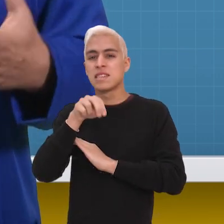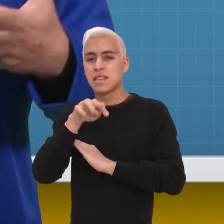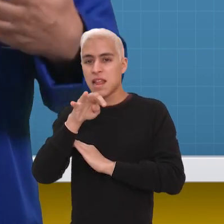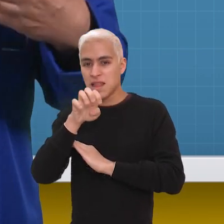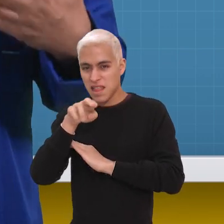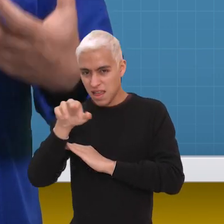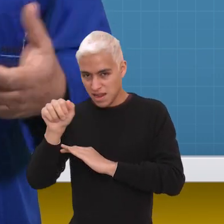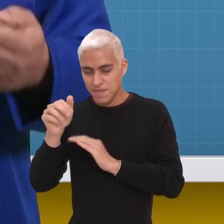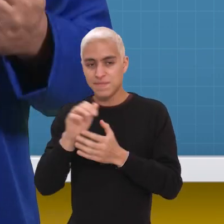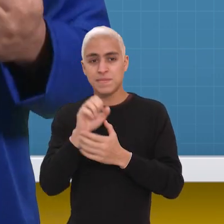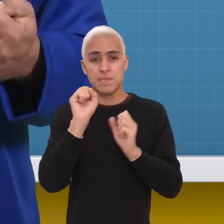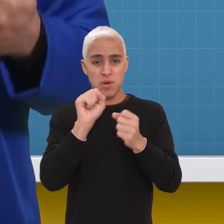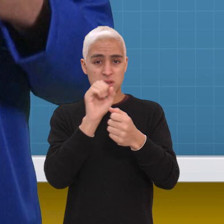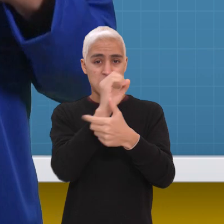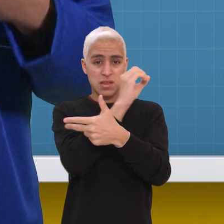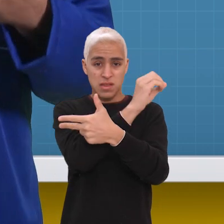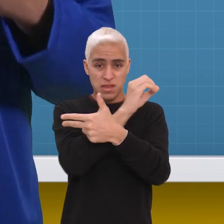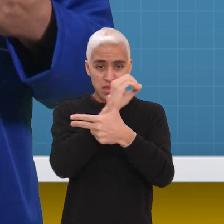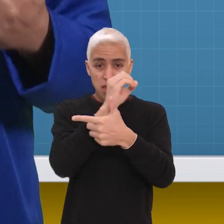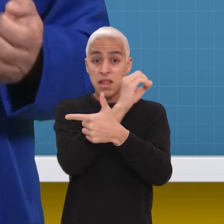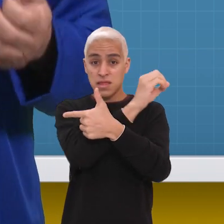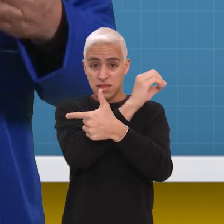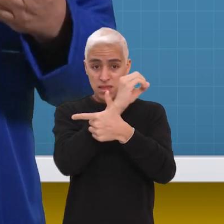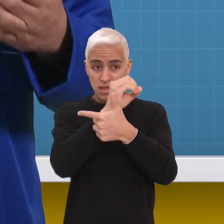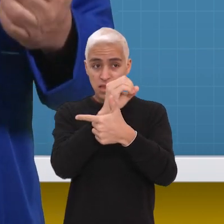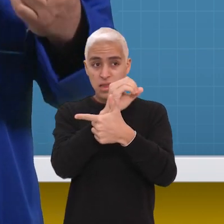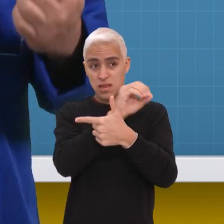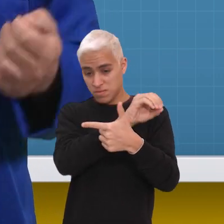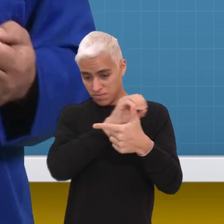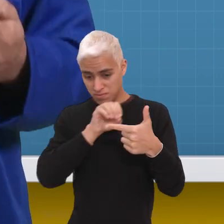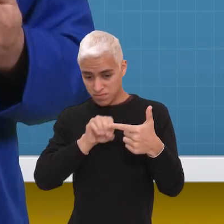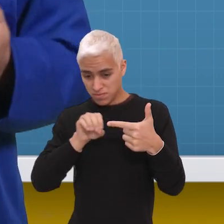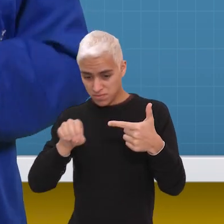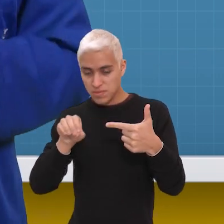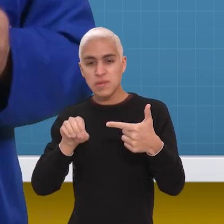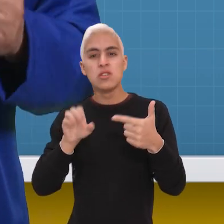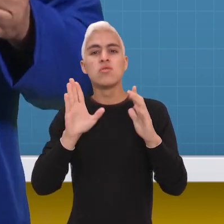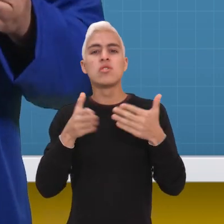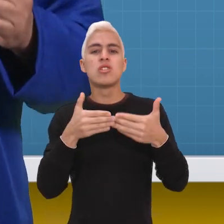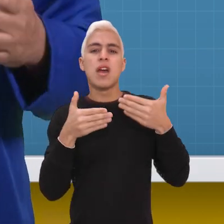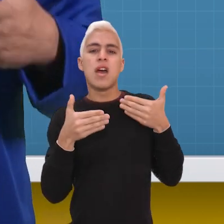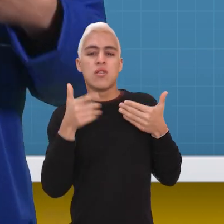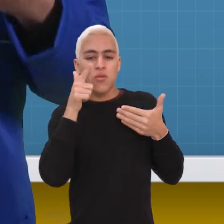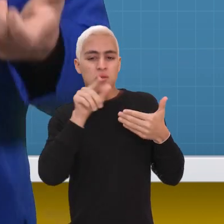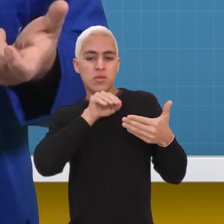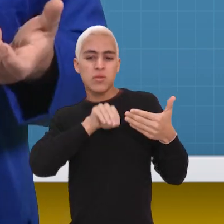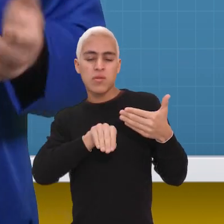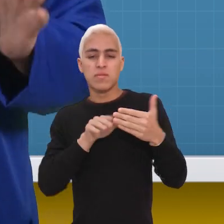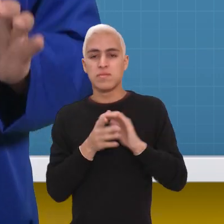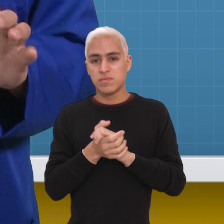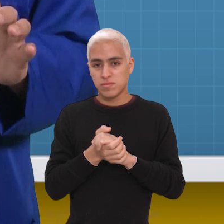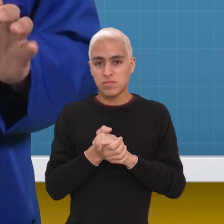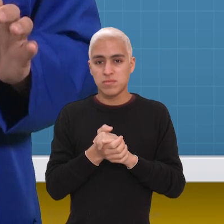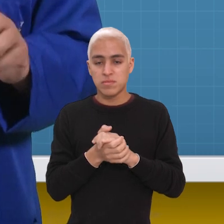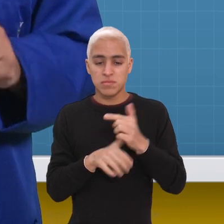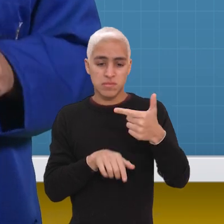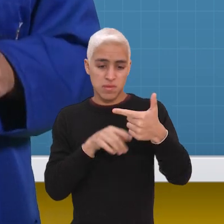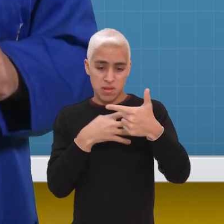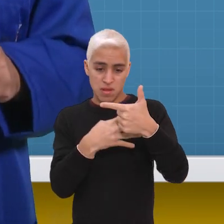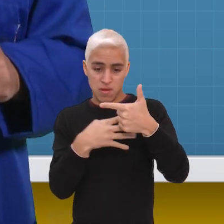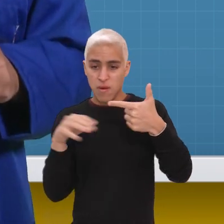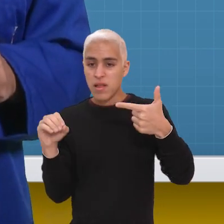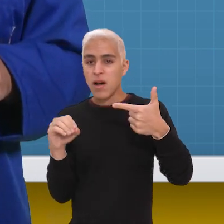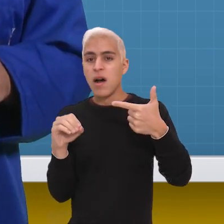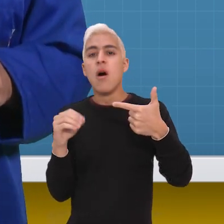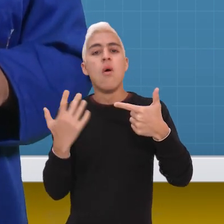centena. Você pode pegar esses 2 zeros e colocar direto ao lado do que você já conseguiu, que é o 4, tornando